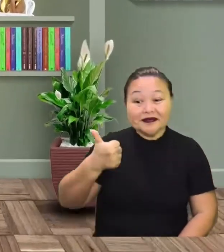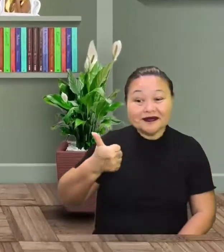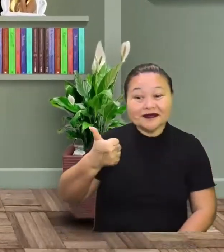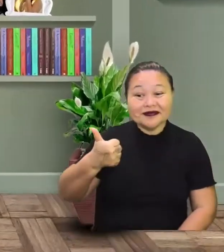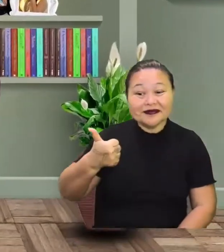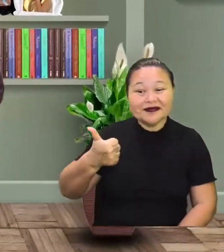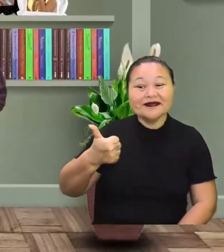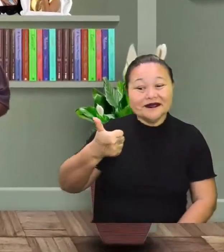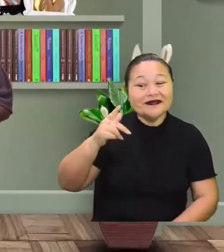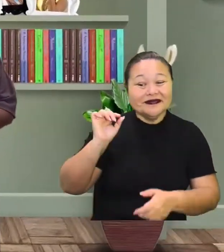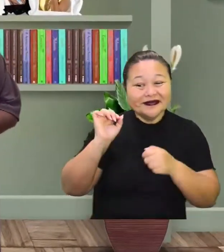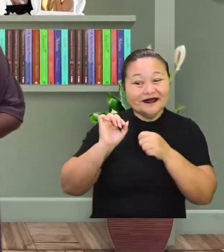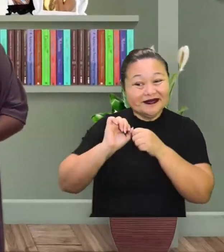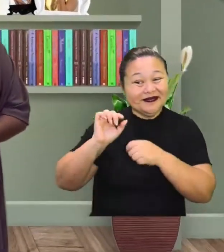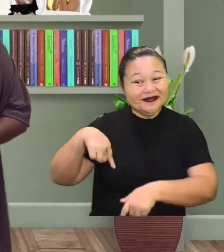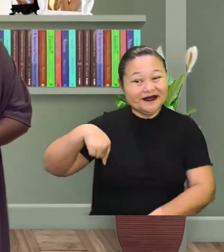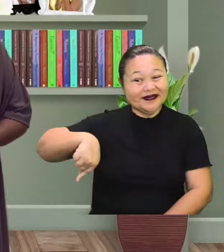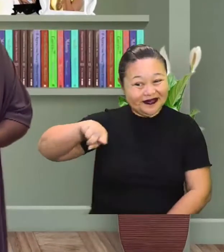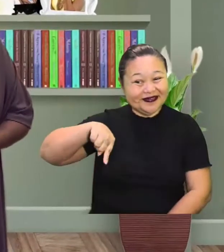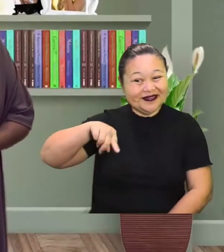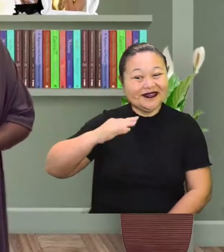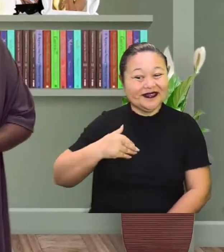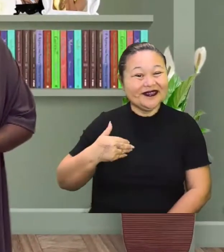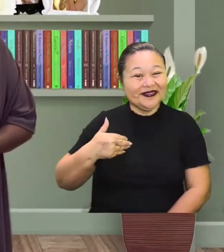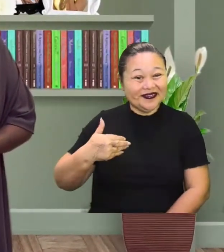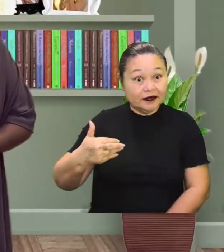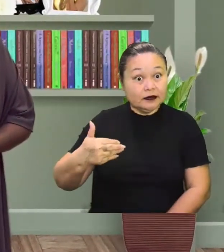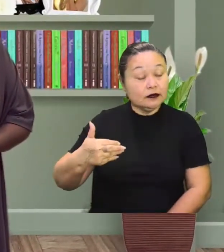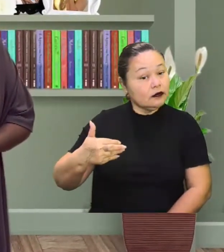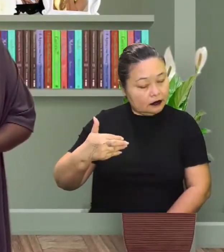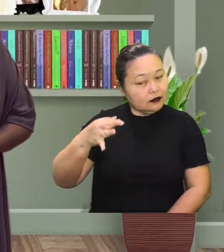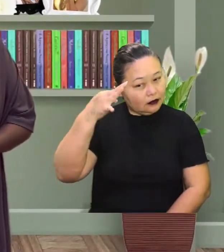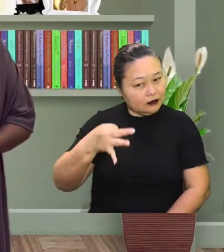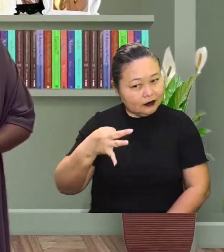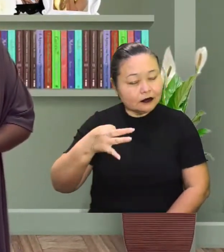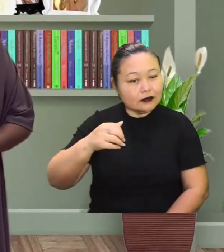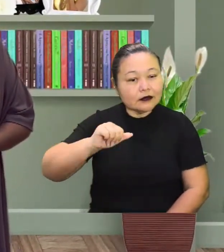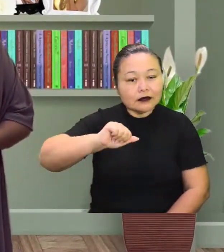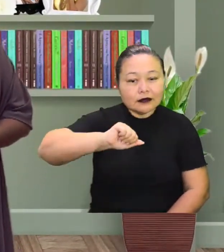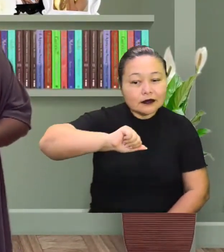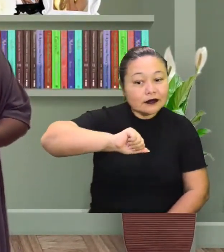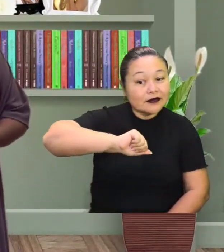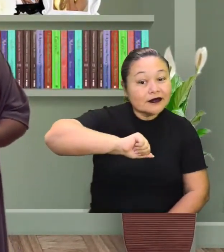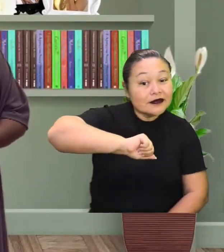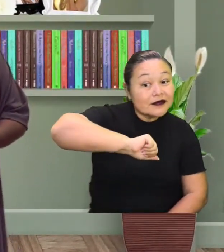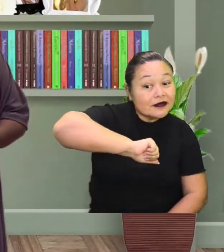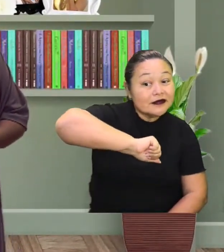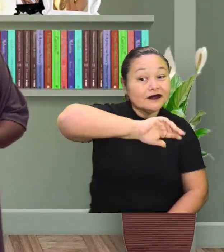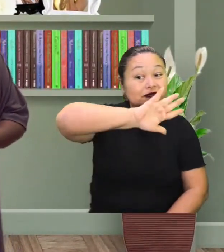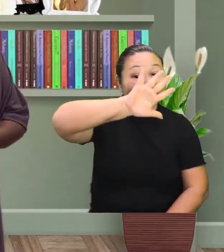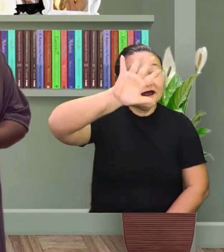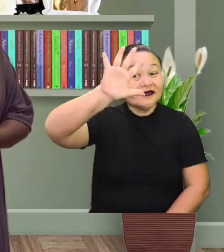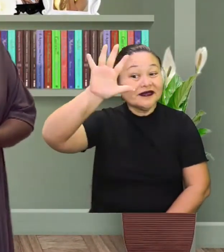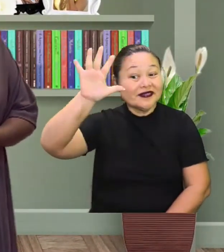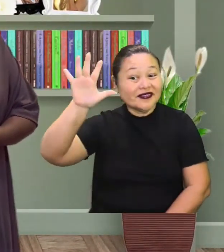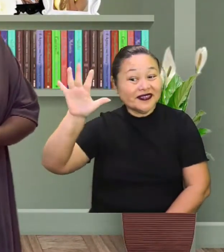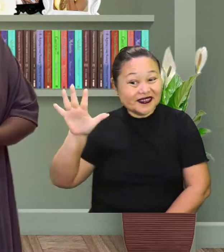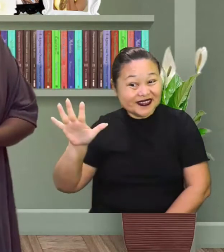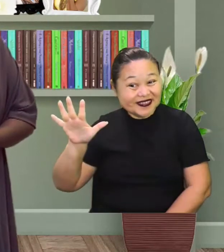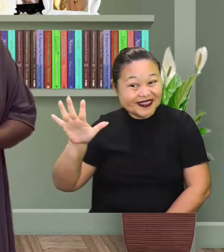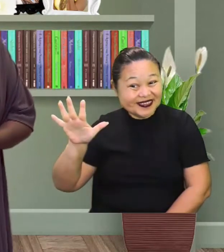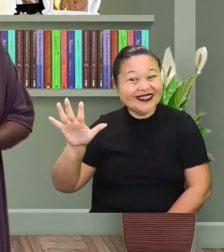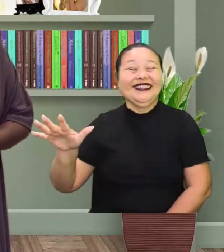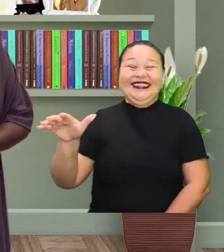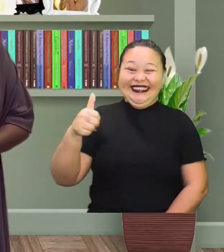aí, nos acompanhe para ver se a gente aqui vai começar todo mundo certinho. Vai lá, Amadinha, vamos lá, Amadinha.